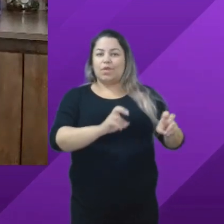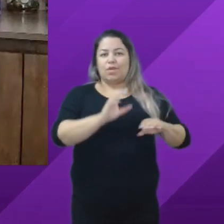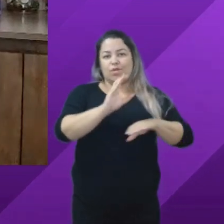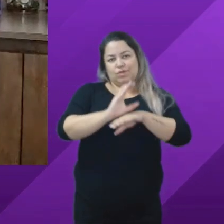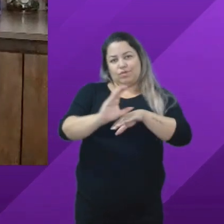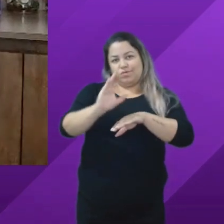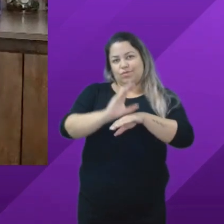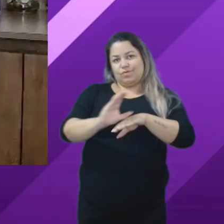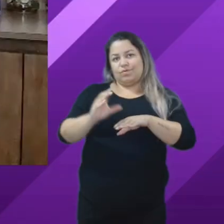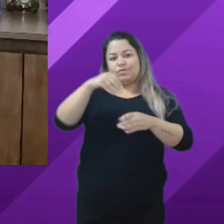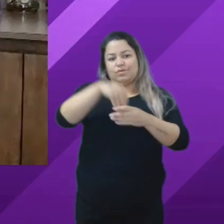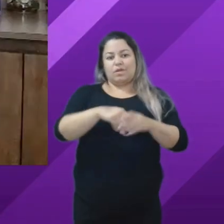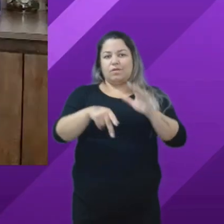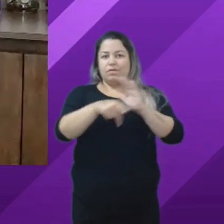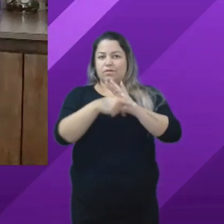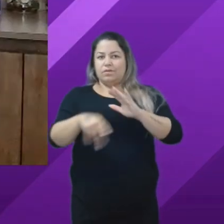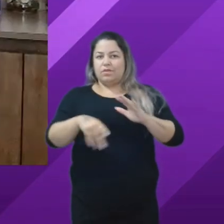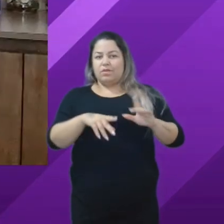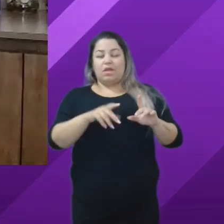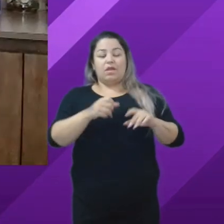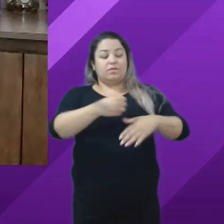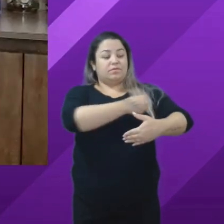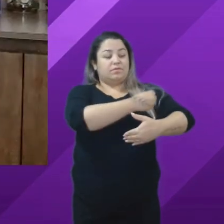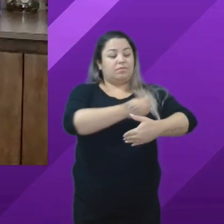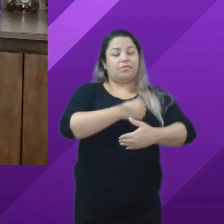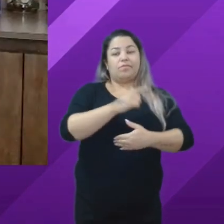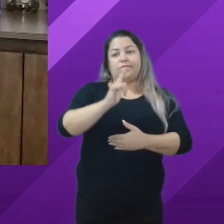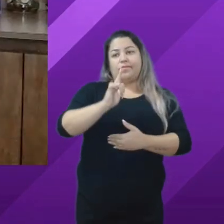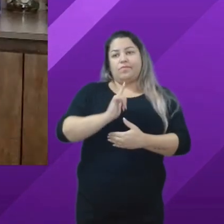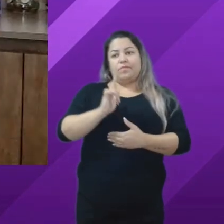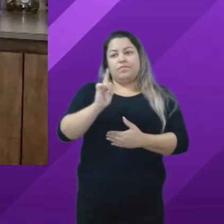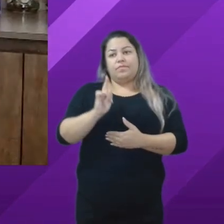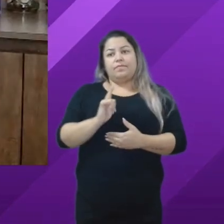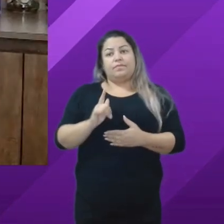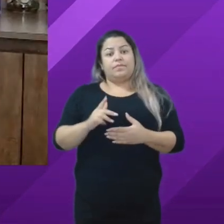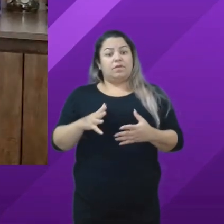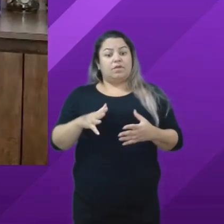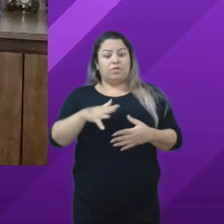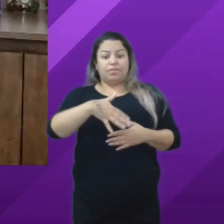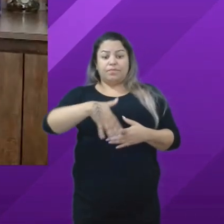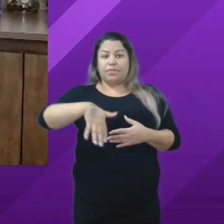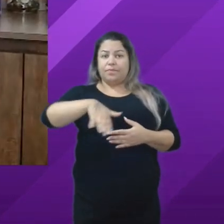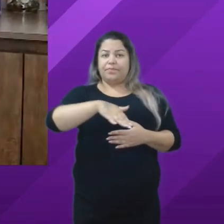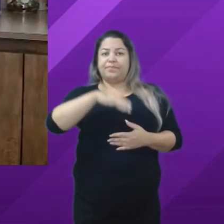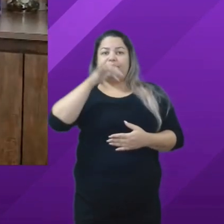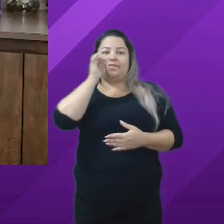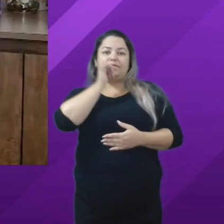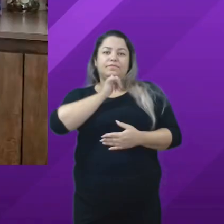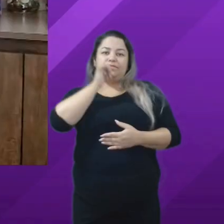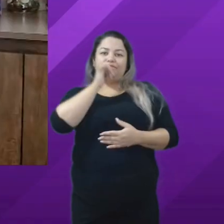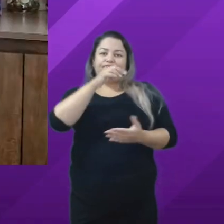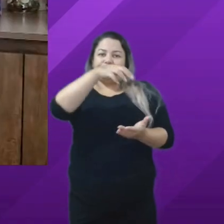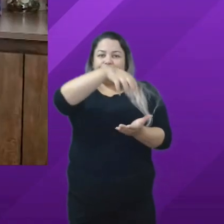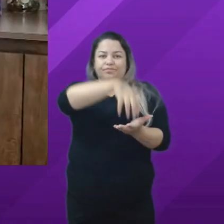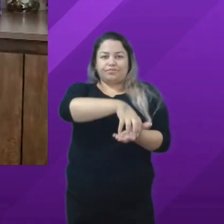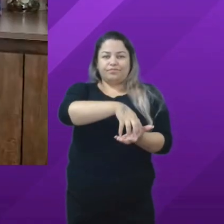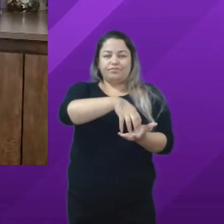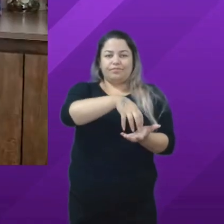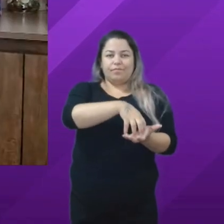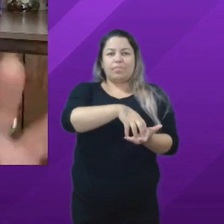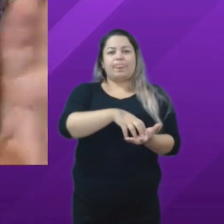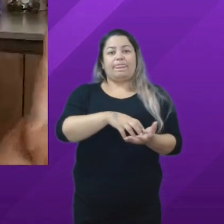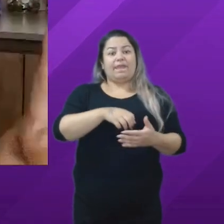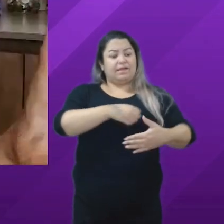cozinha, porque é na cozinha onde tem a confabulação das mulheres, né, em muitos territórios. É na cozinha que a